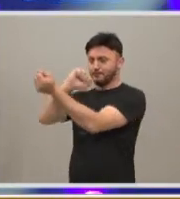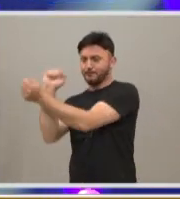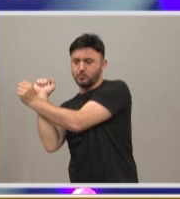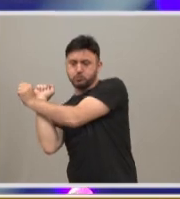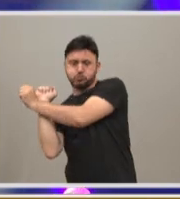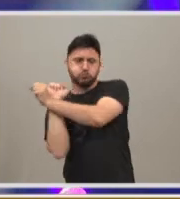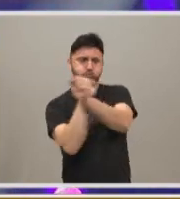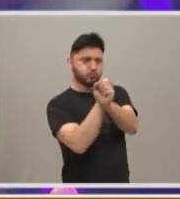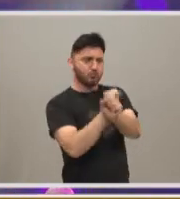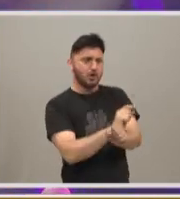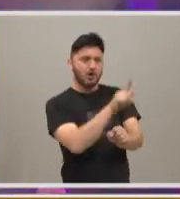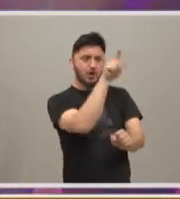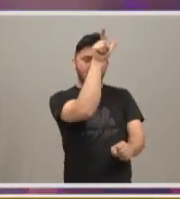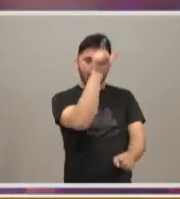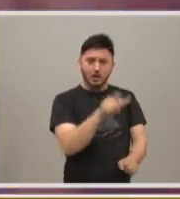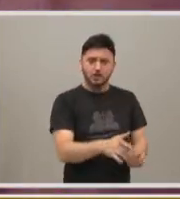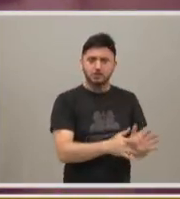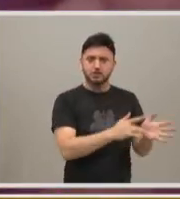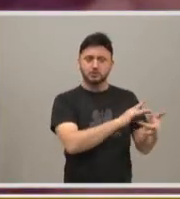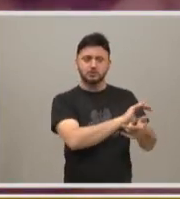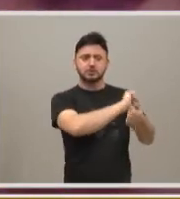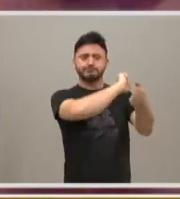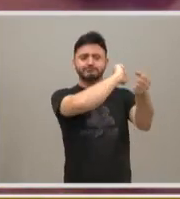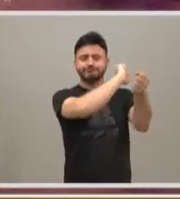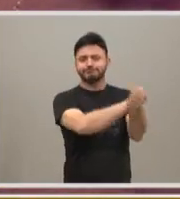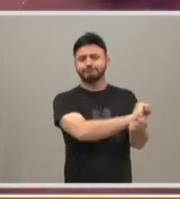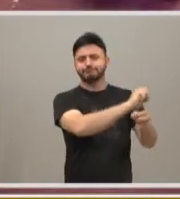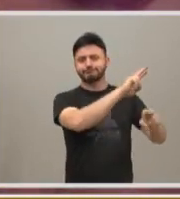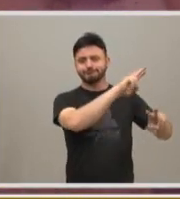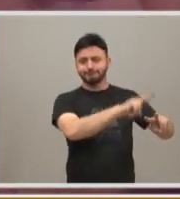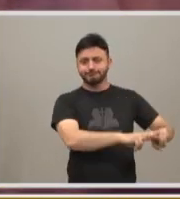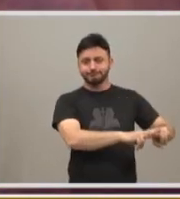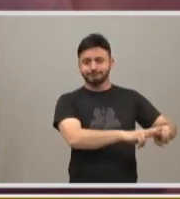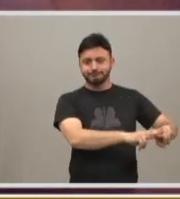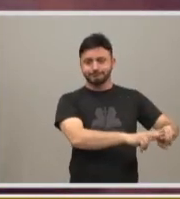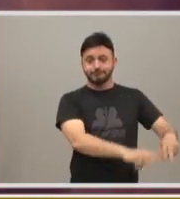alguém levou o jovem galileu.